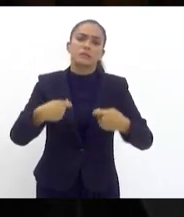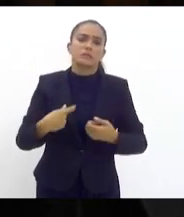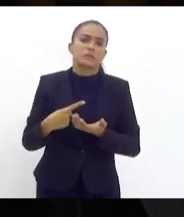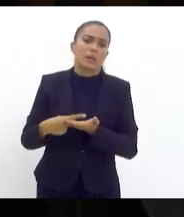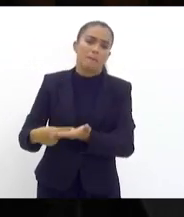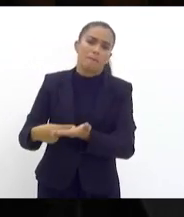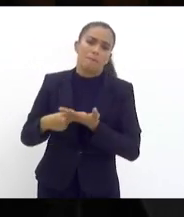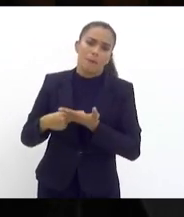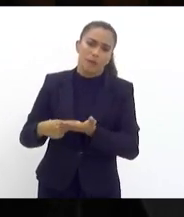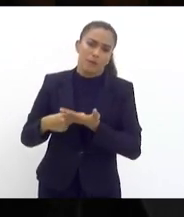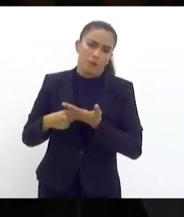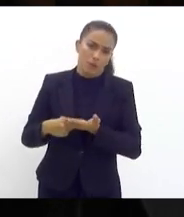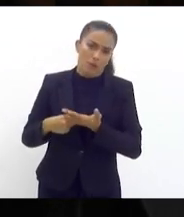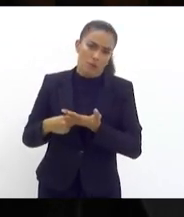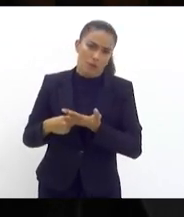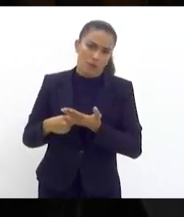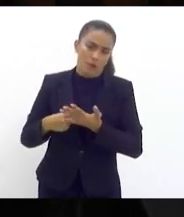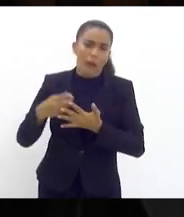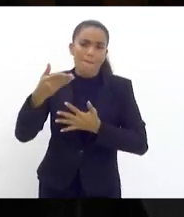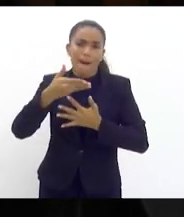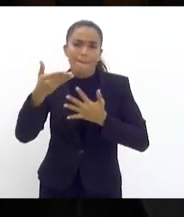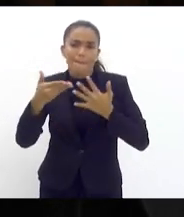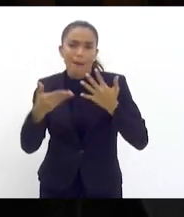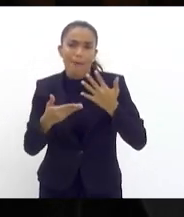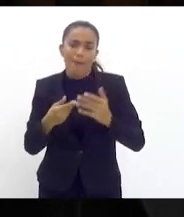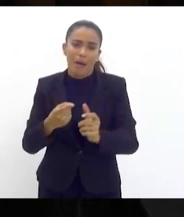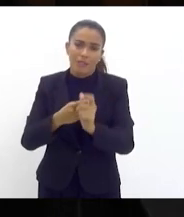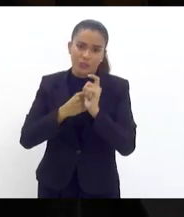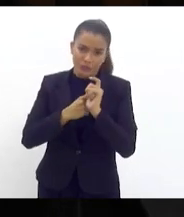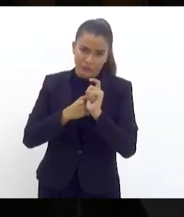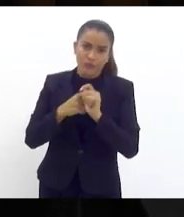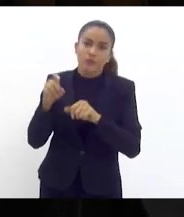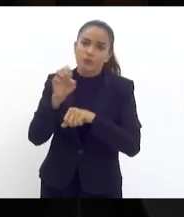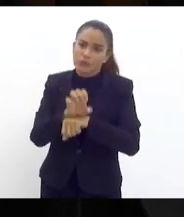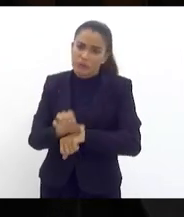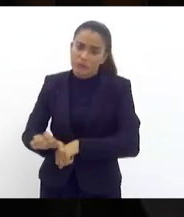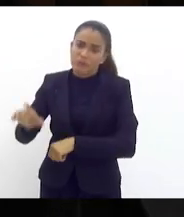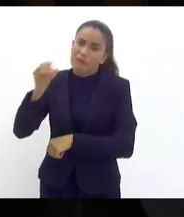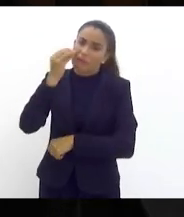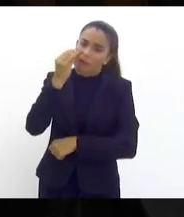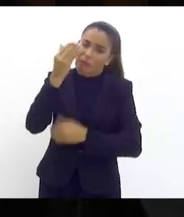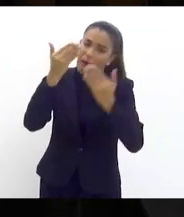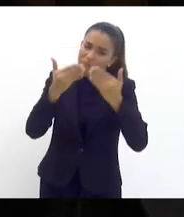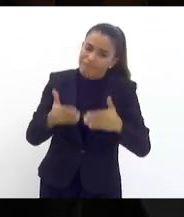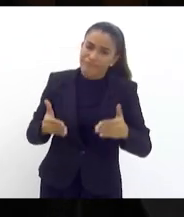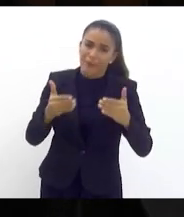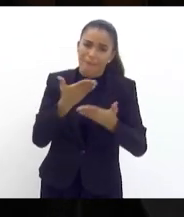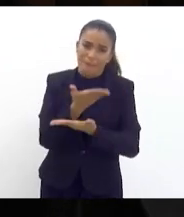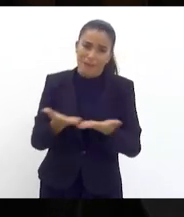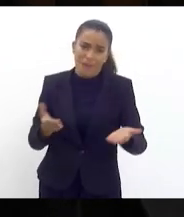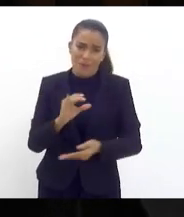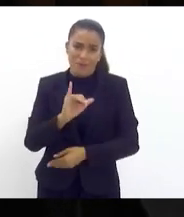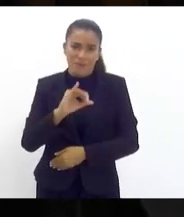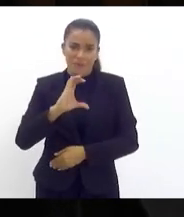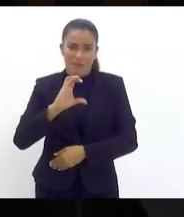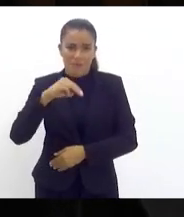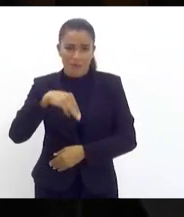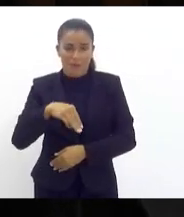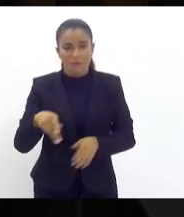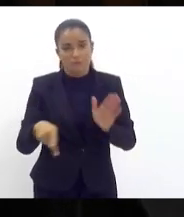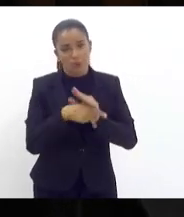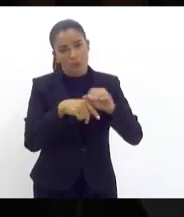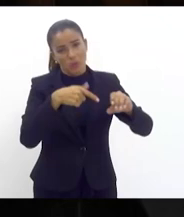repactuar dívida com os estados para compensar a perda do ICMS dos